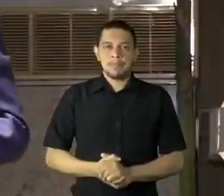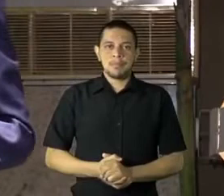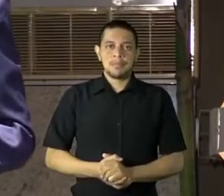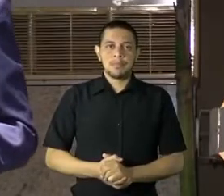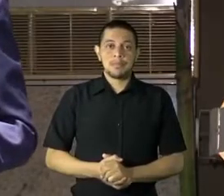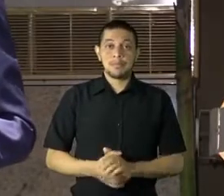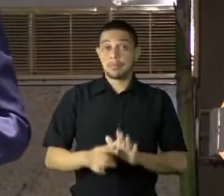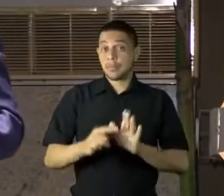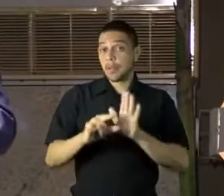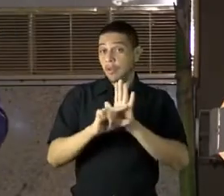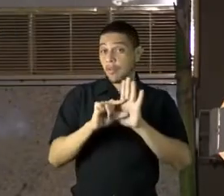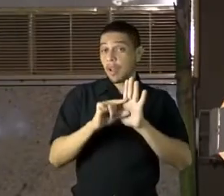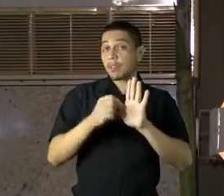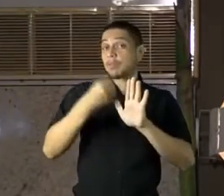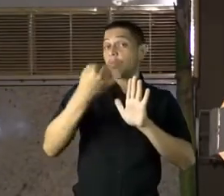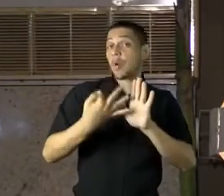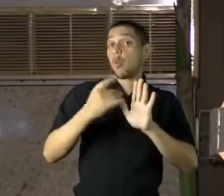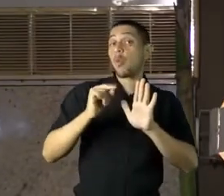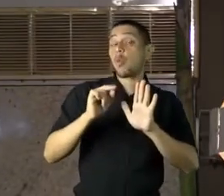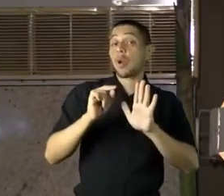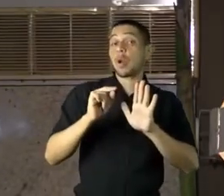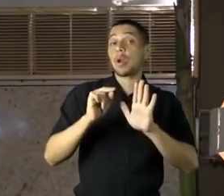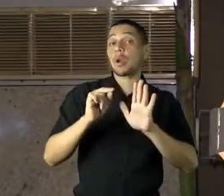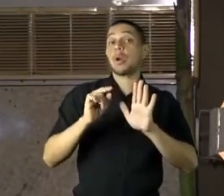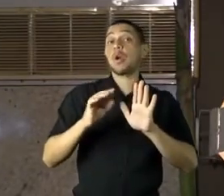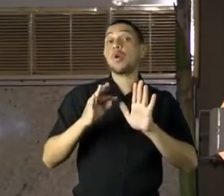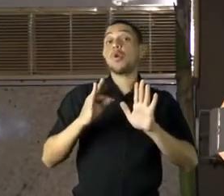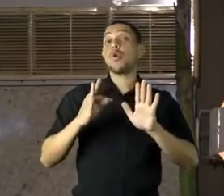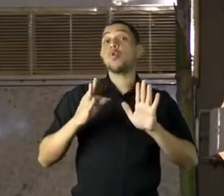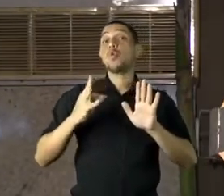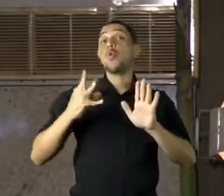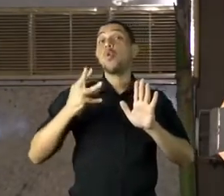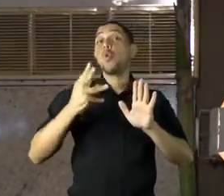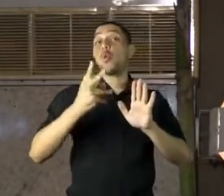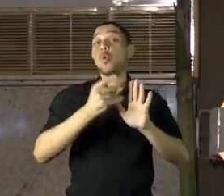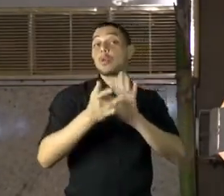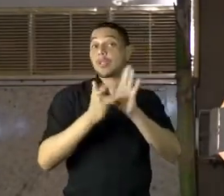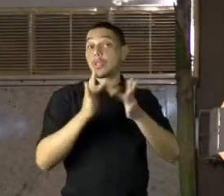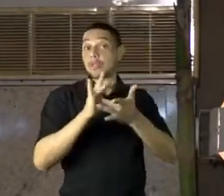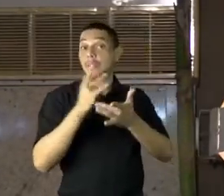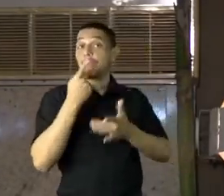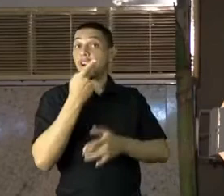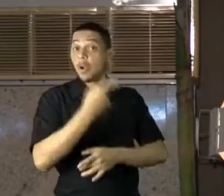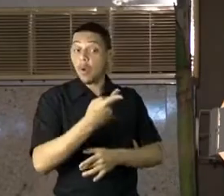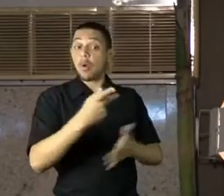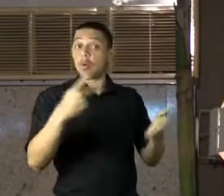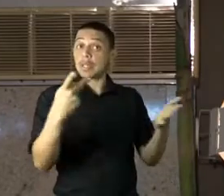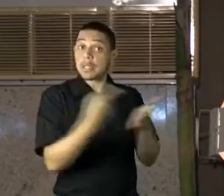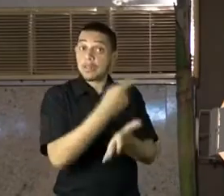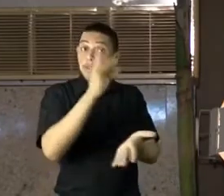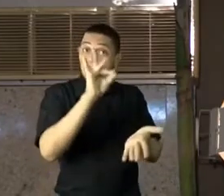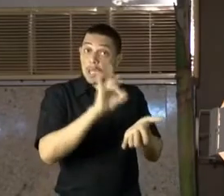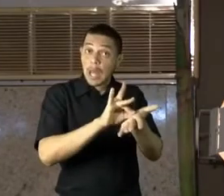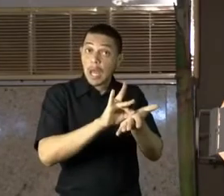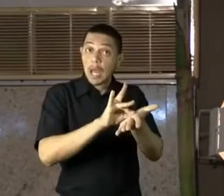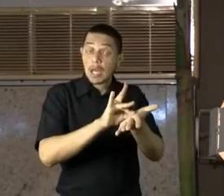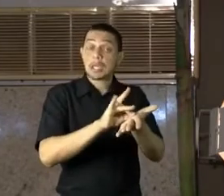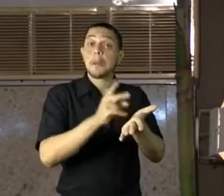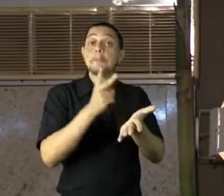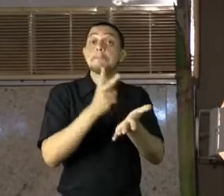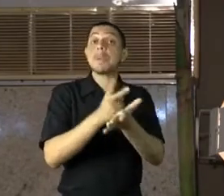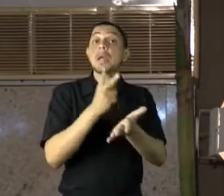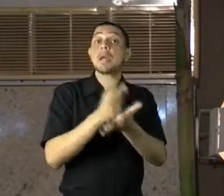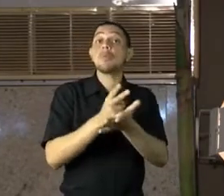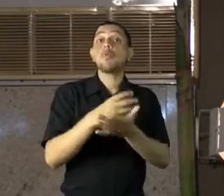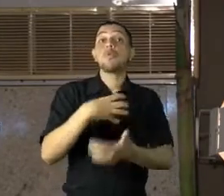e o resto 32 disse que tudo o que Jesus falou se cumpriu Inclusive a própria maneira como